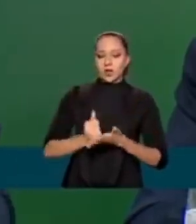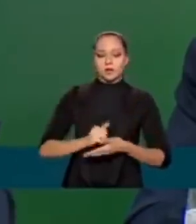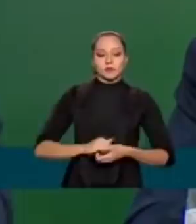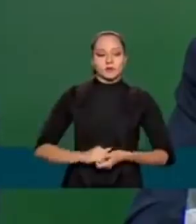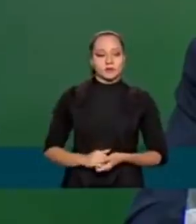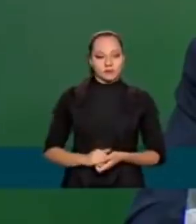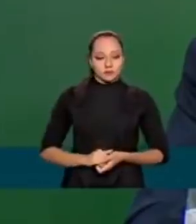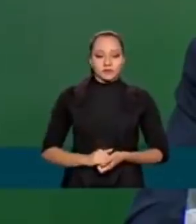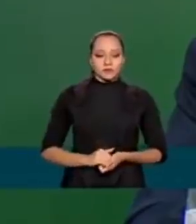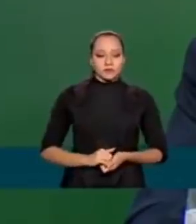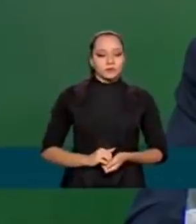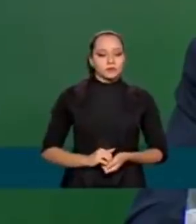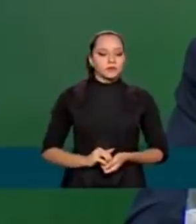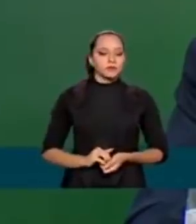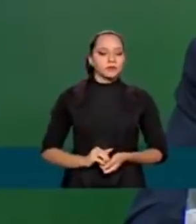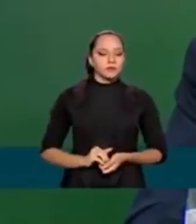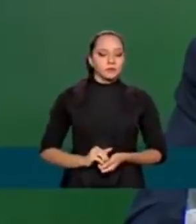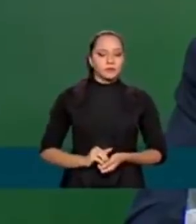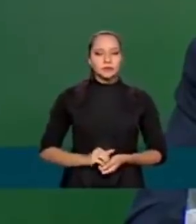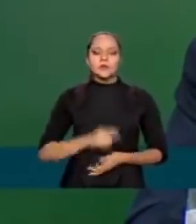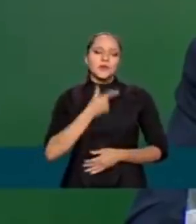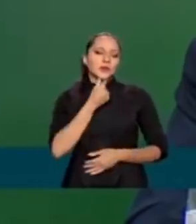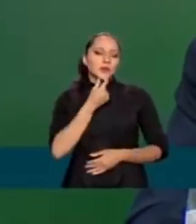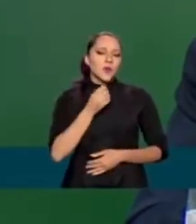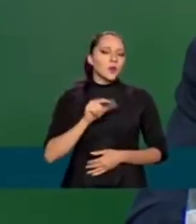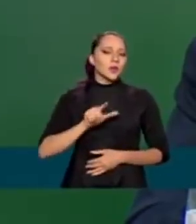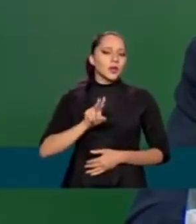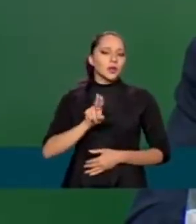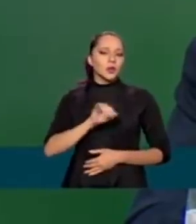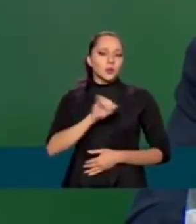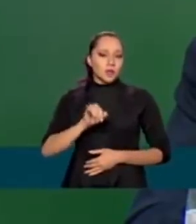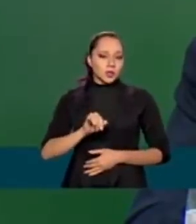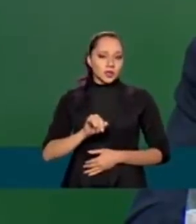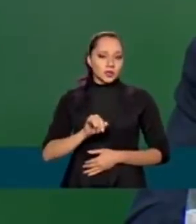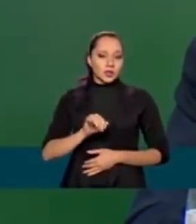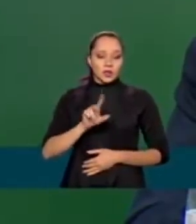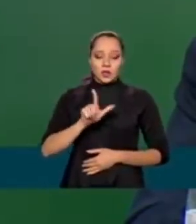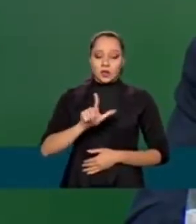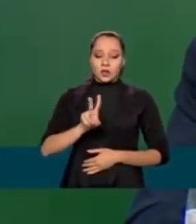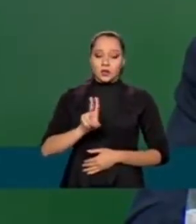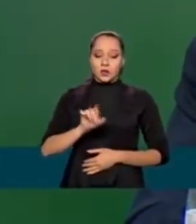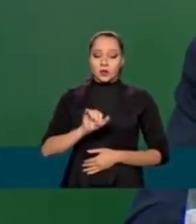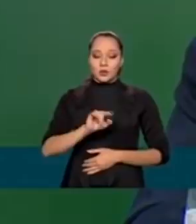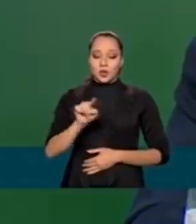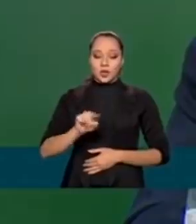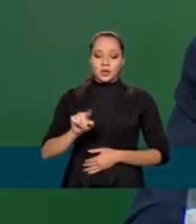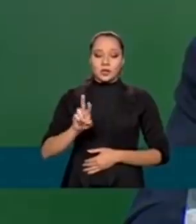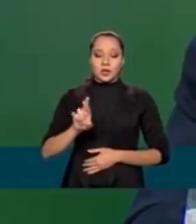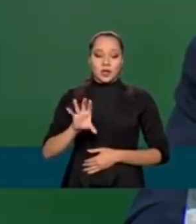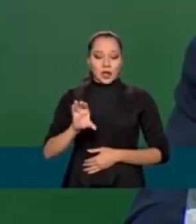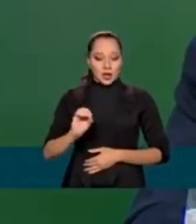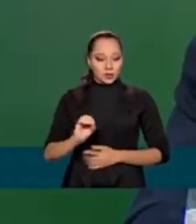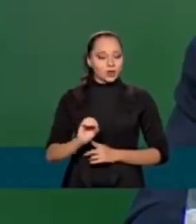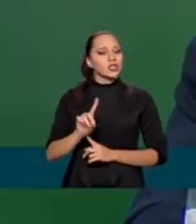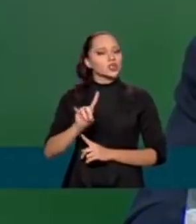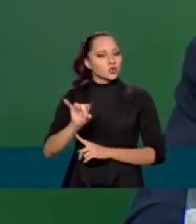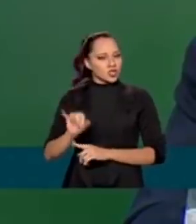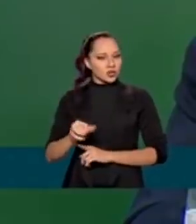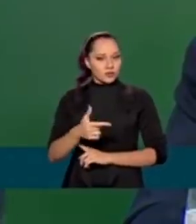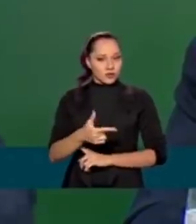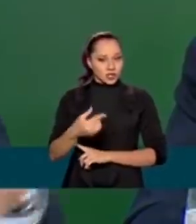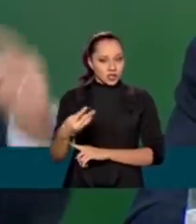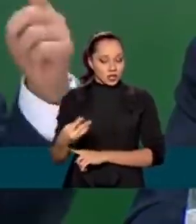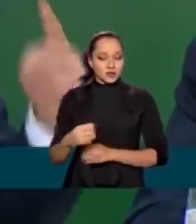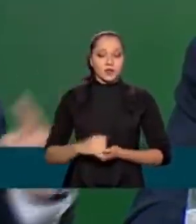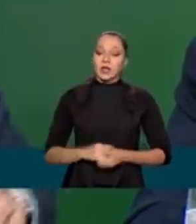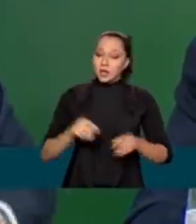O senhor Luiz Ricardo, desde este dia 23, e desde